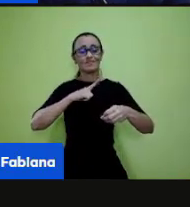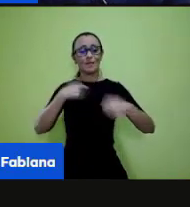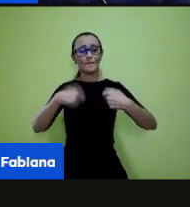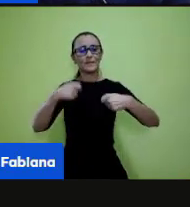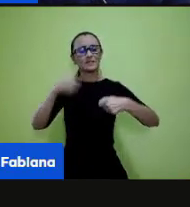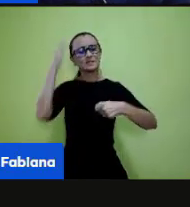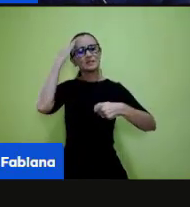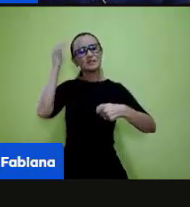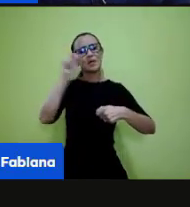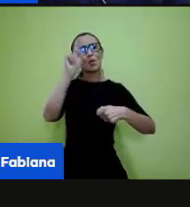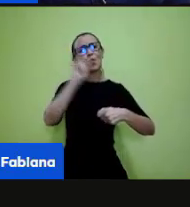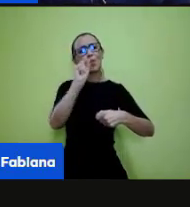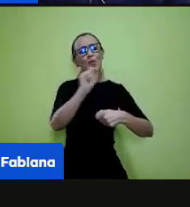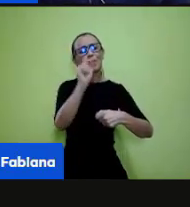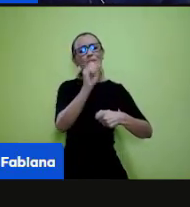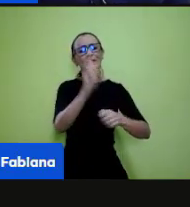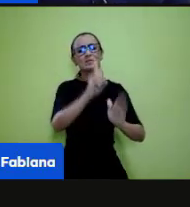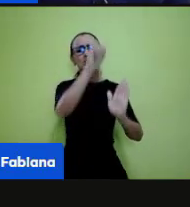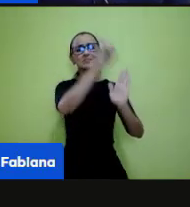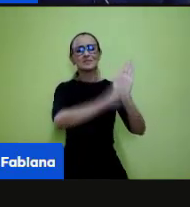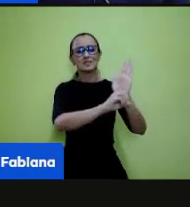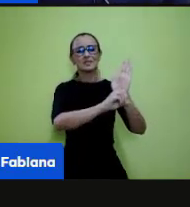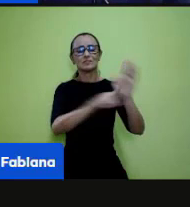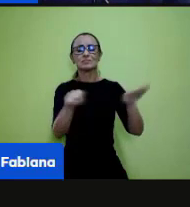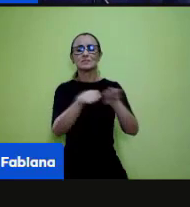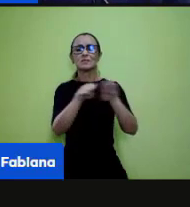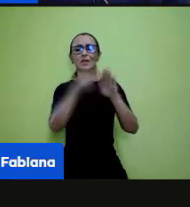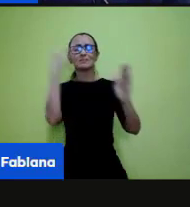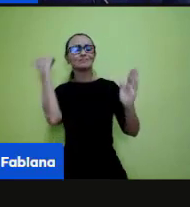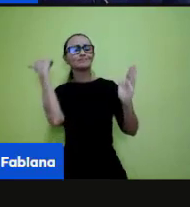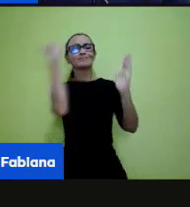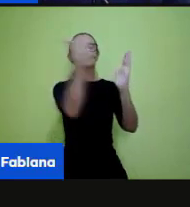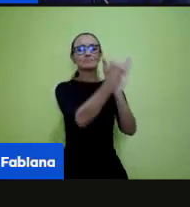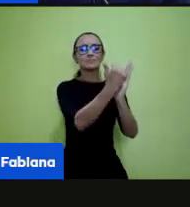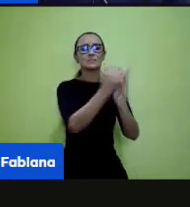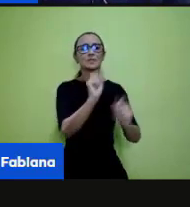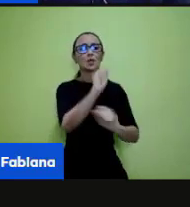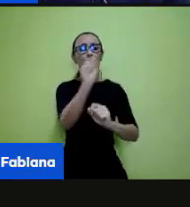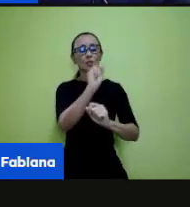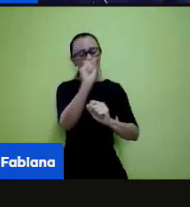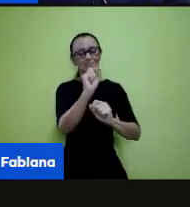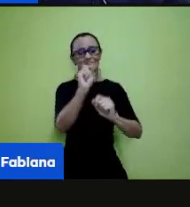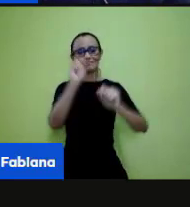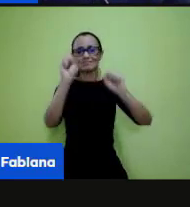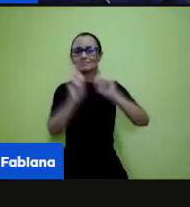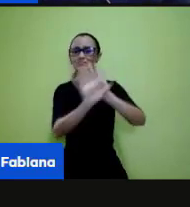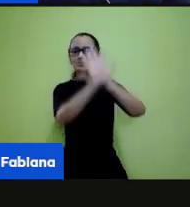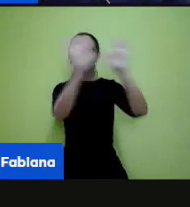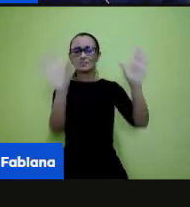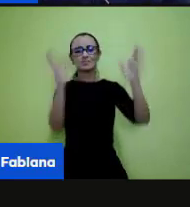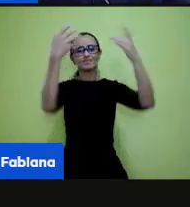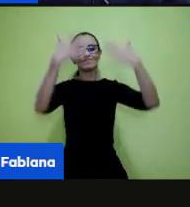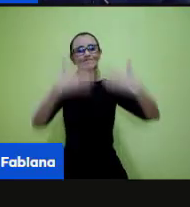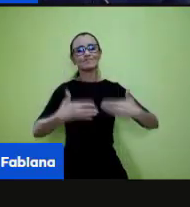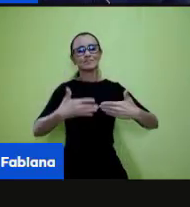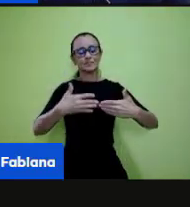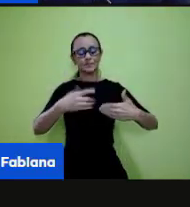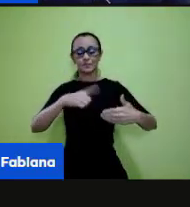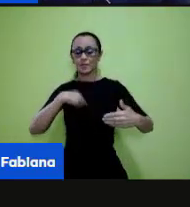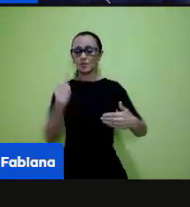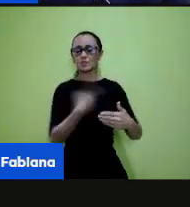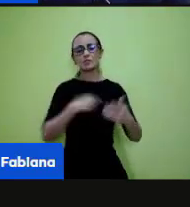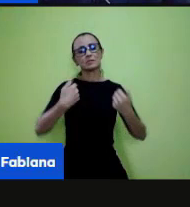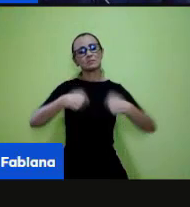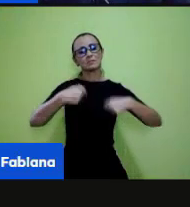é nosso direito e o que é o nosso dever. Então, nós colocamos e deixamos claro que é o nosso dever